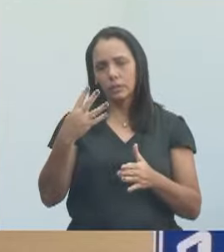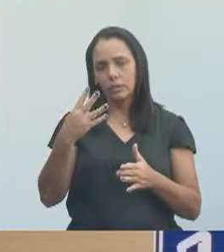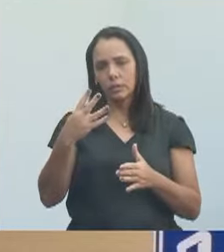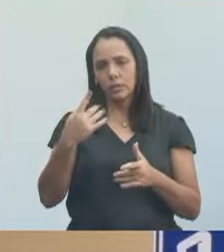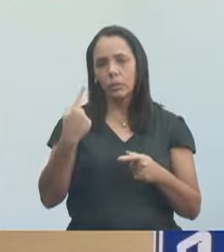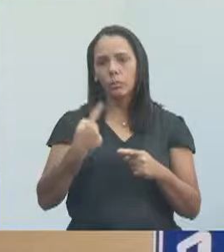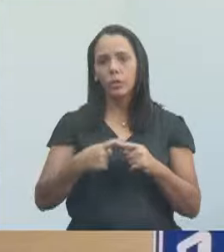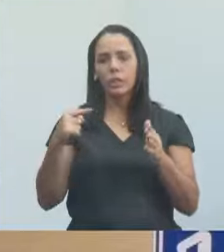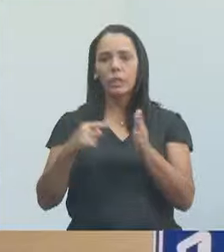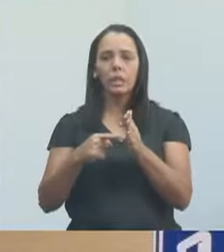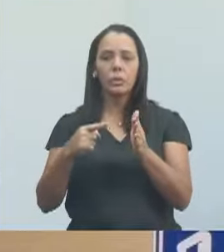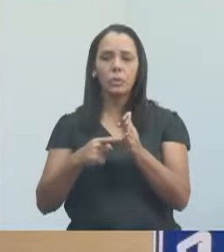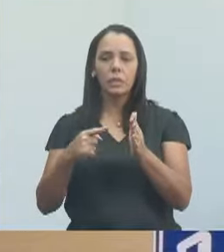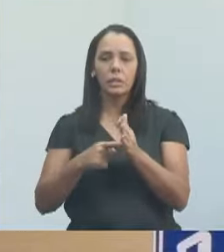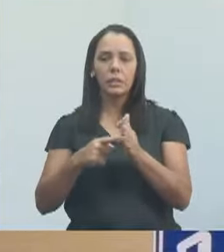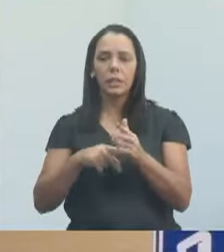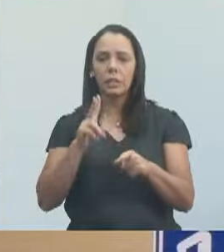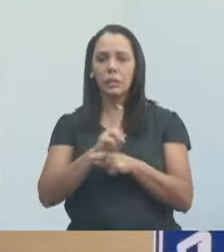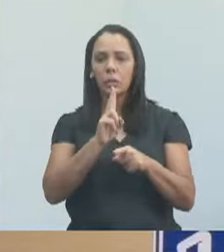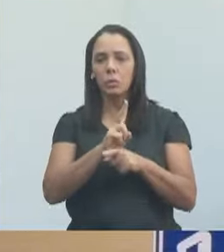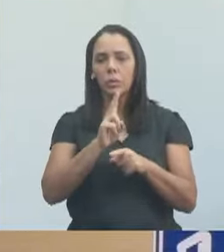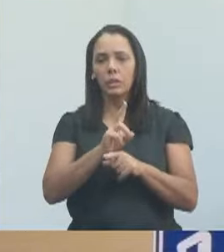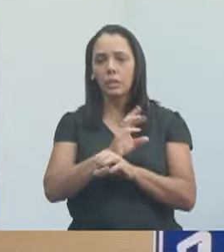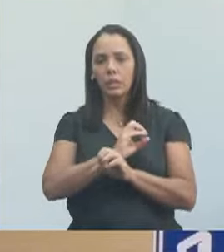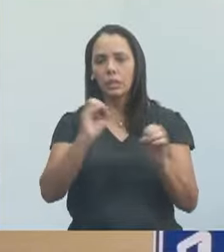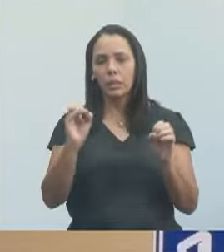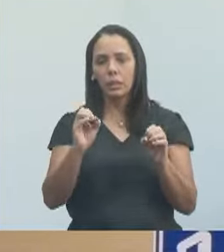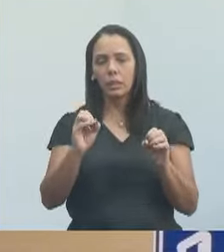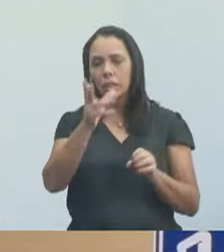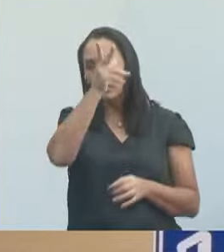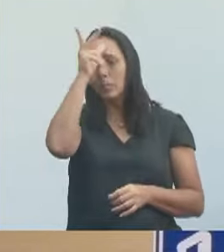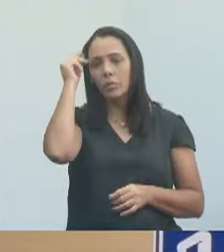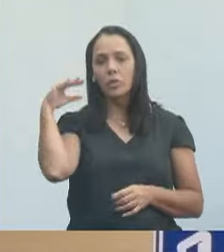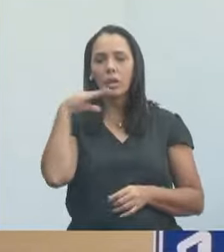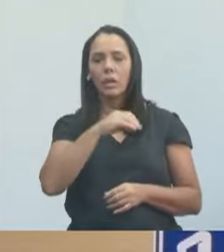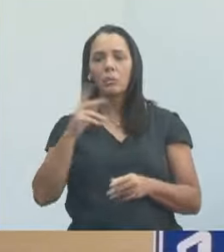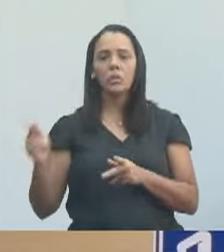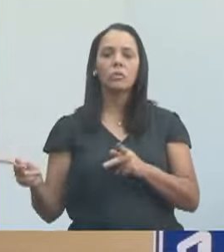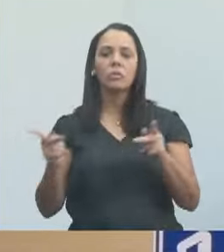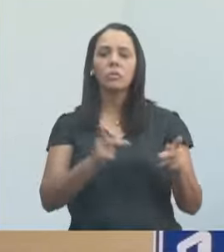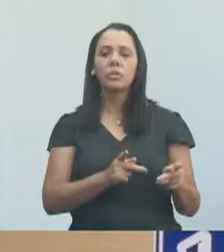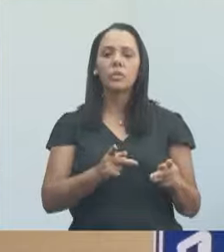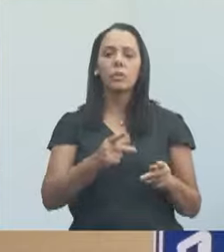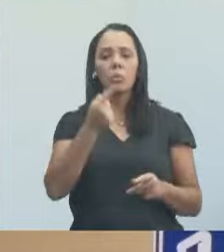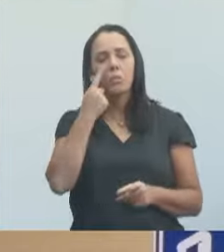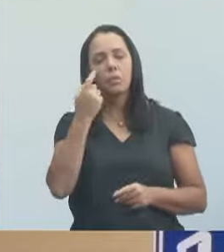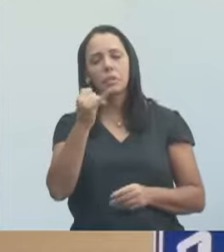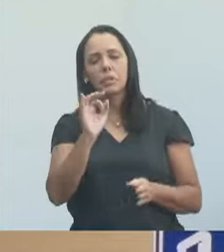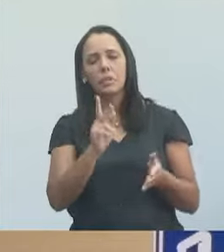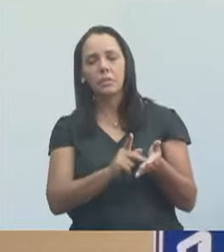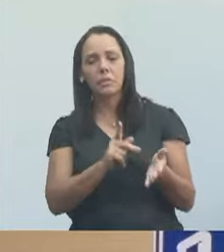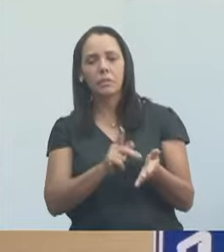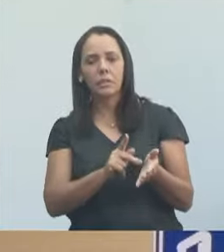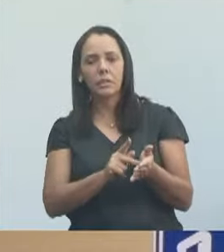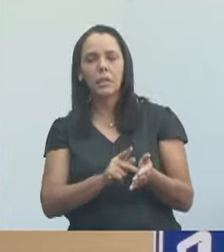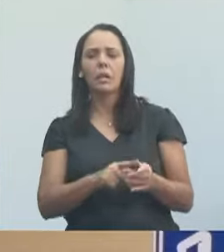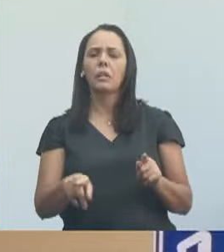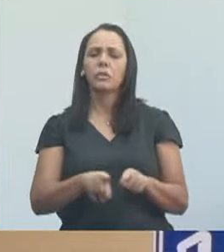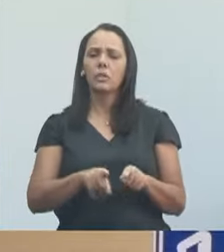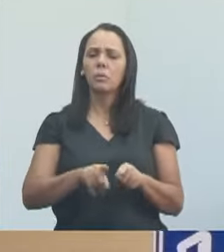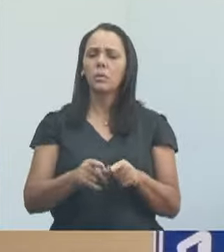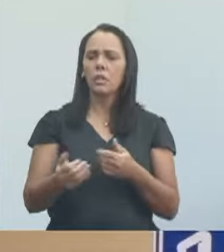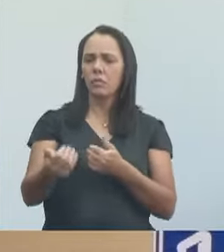denunciada por maus tratos, tá? Acredite se quiser. E a prefeitura não perdeu tempo, foi até na casa dela umas mil vezes. Vieram aqui